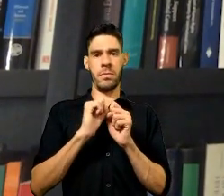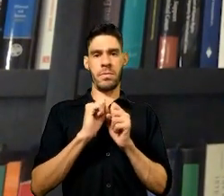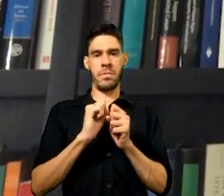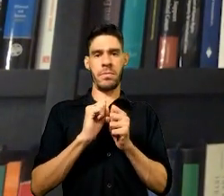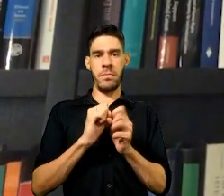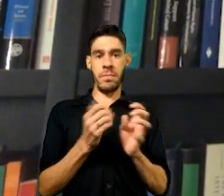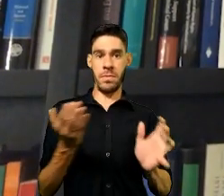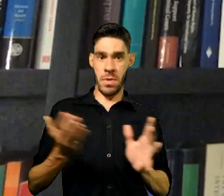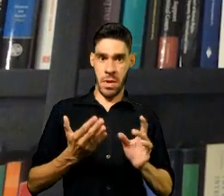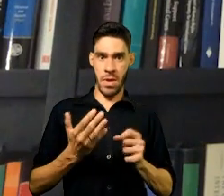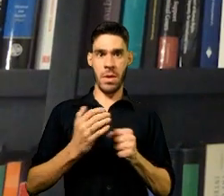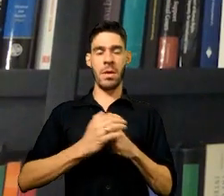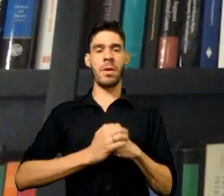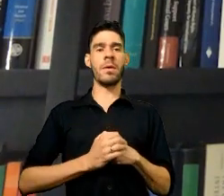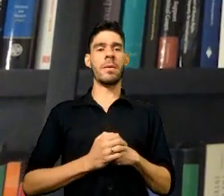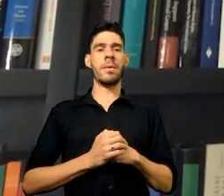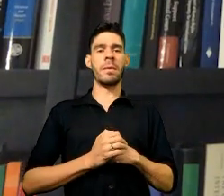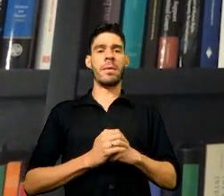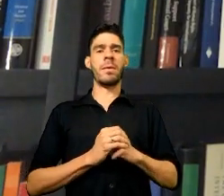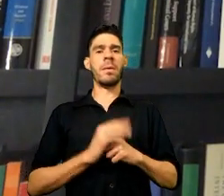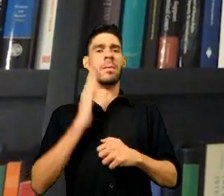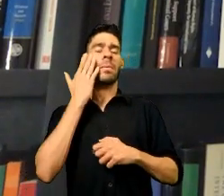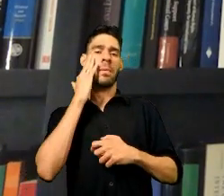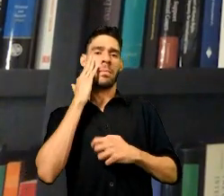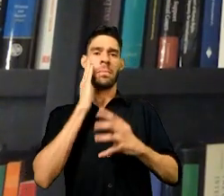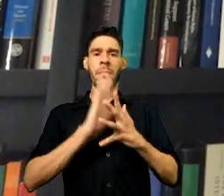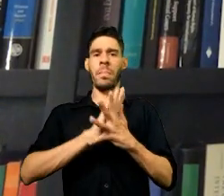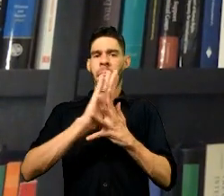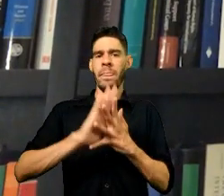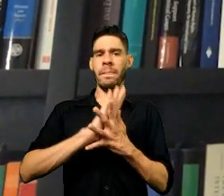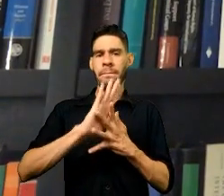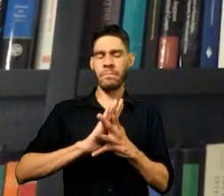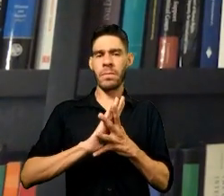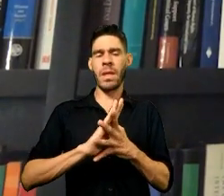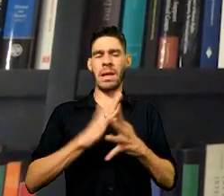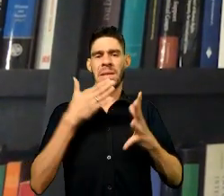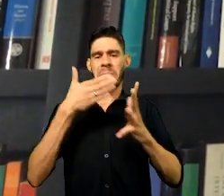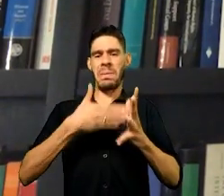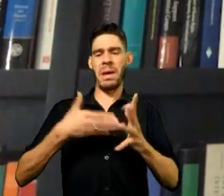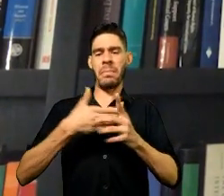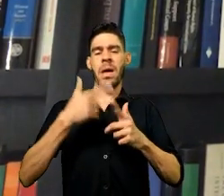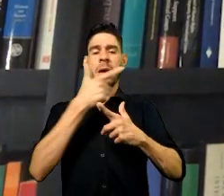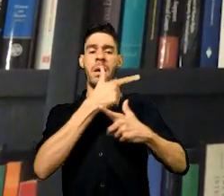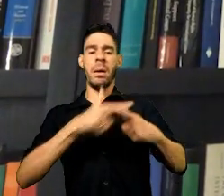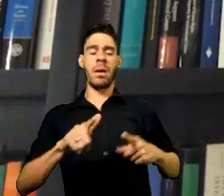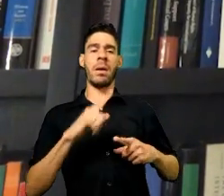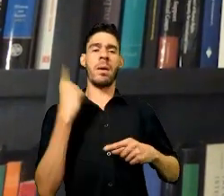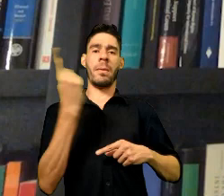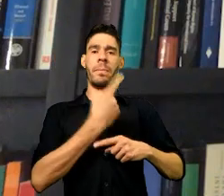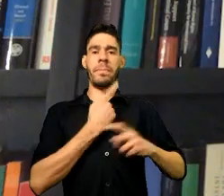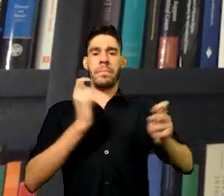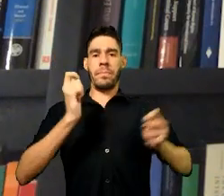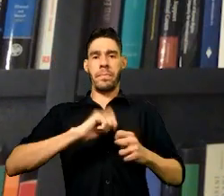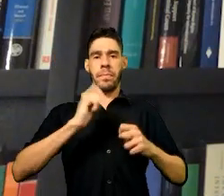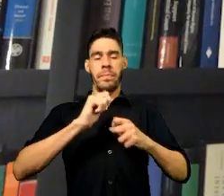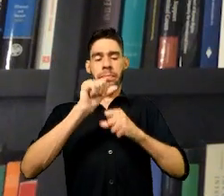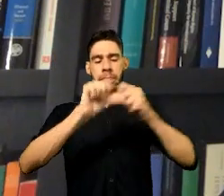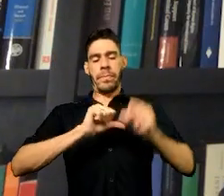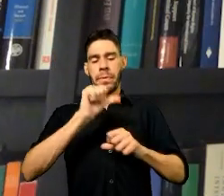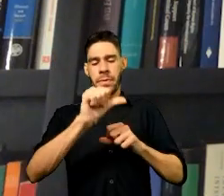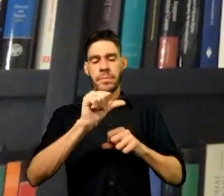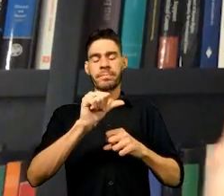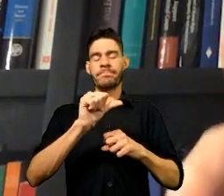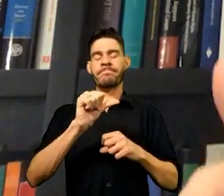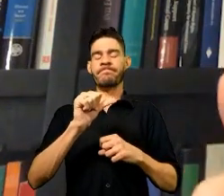sendo utilizados nos dias atuais. Mas entendo que não há impedimento para que nós